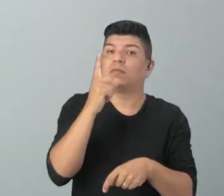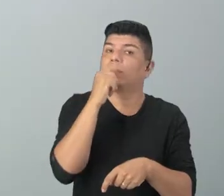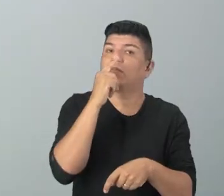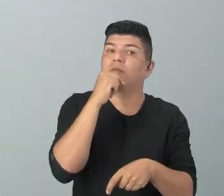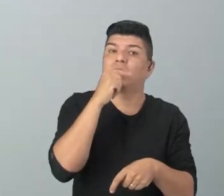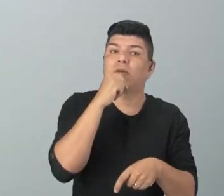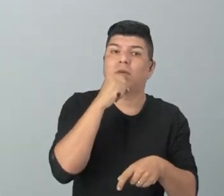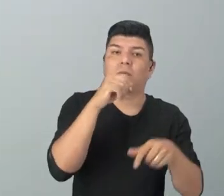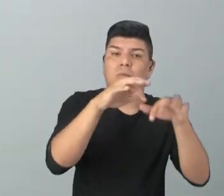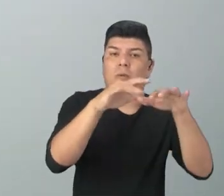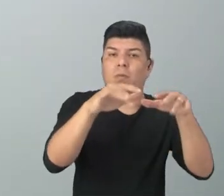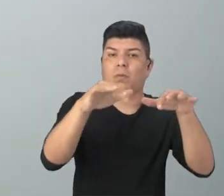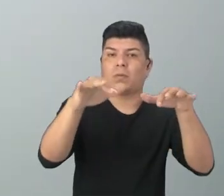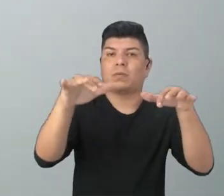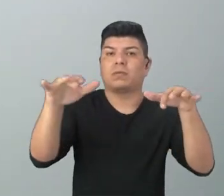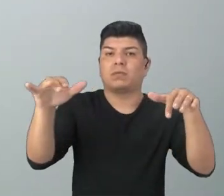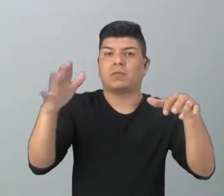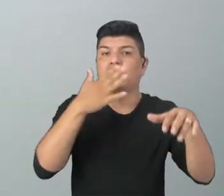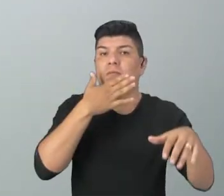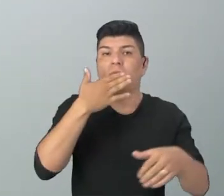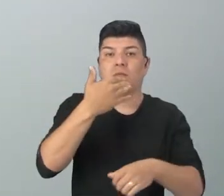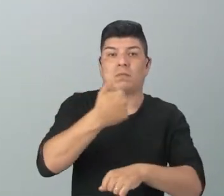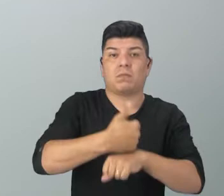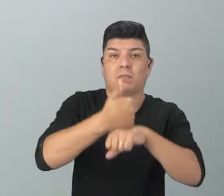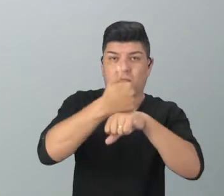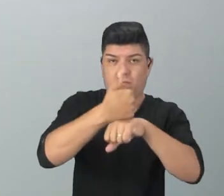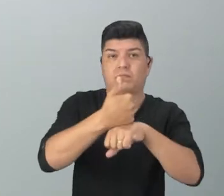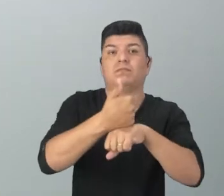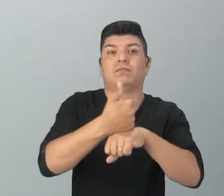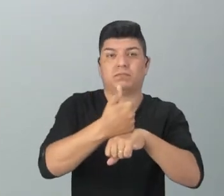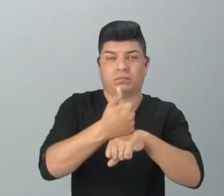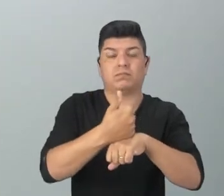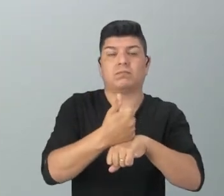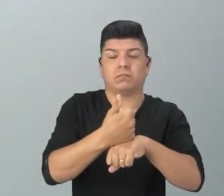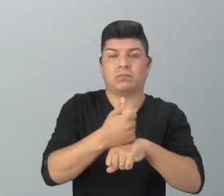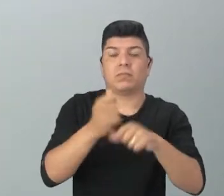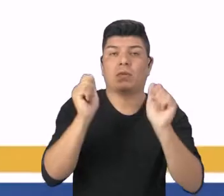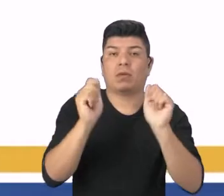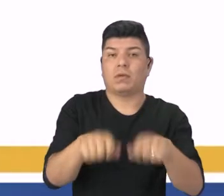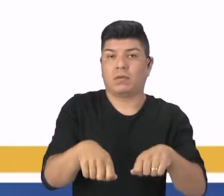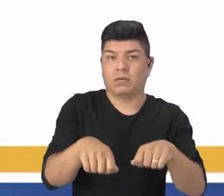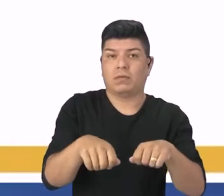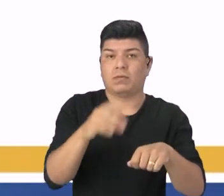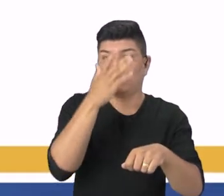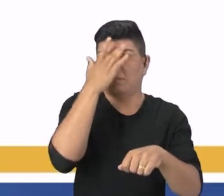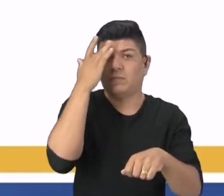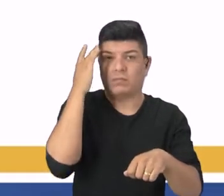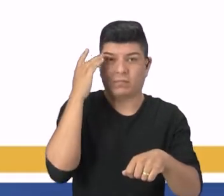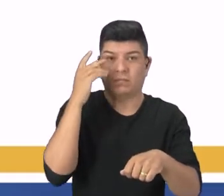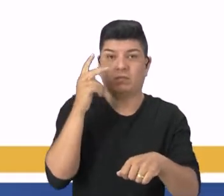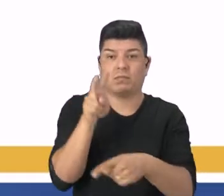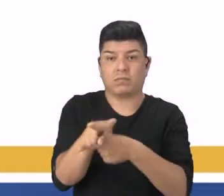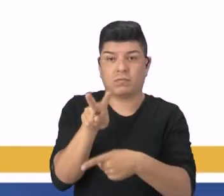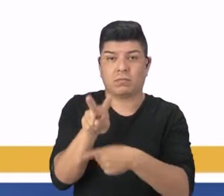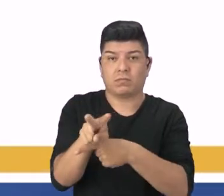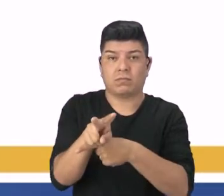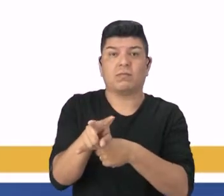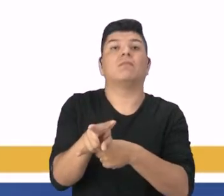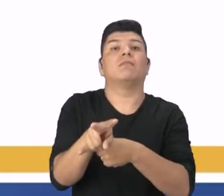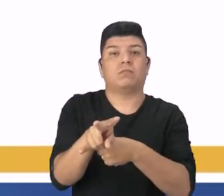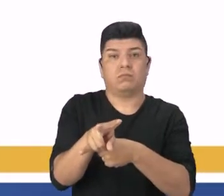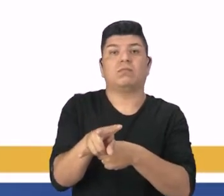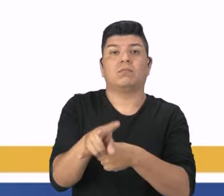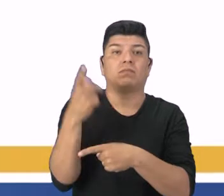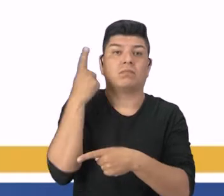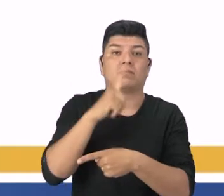irrigação de maneira mais adequada. Isso é uma agricultura de precisão. Permite que o produtor ligue seu trator e